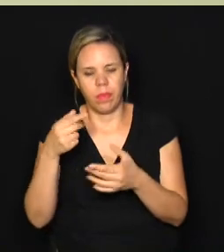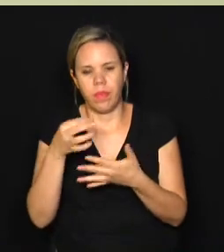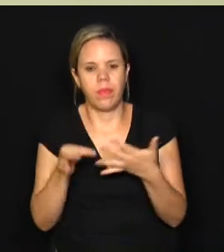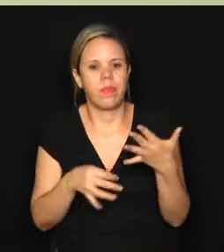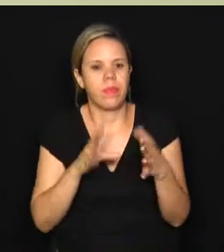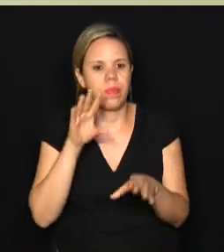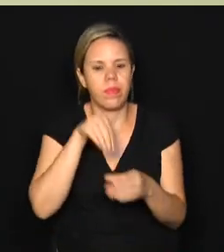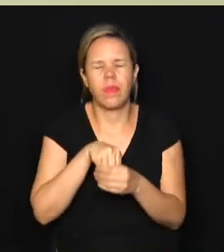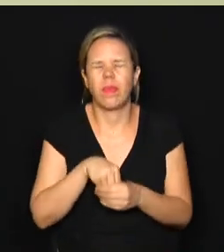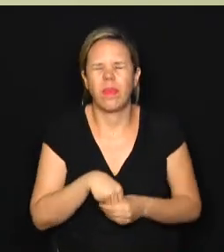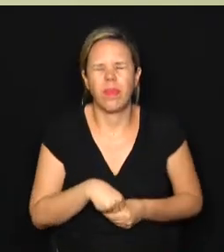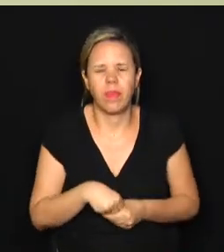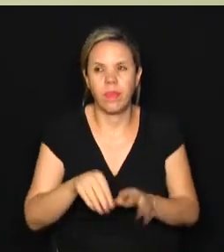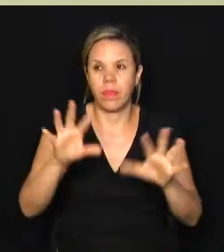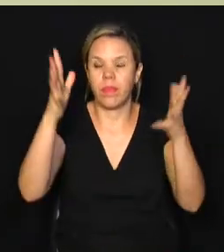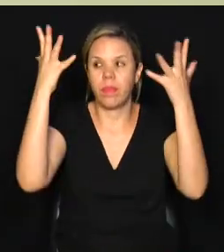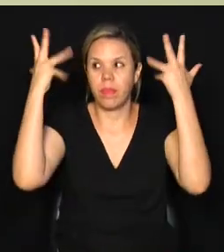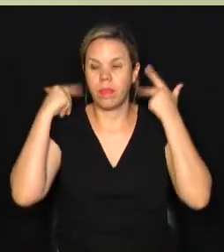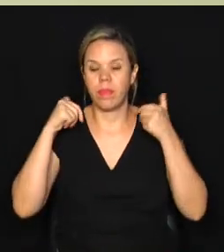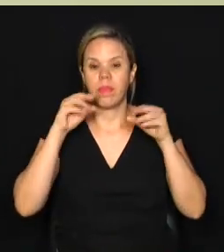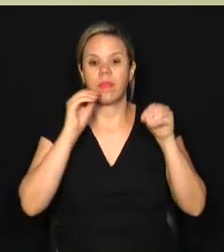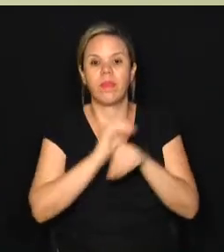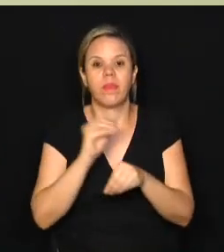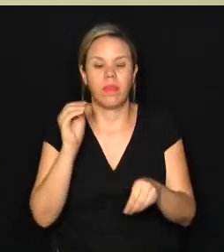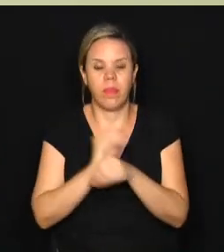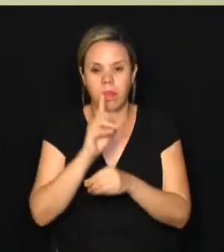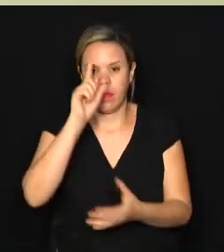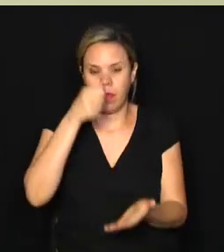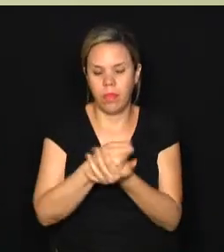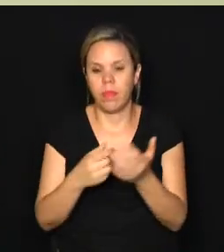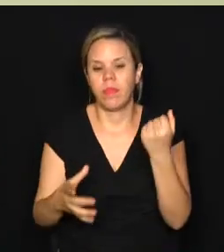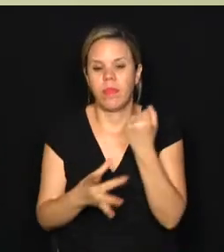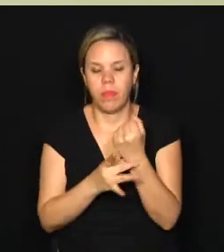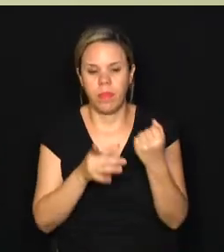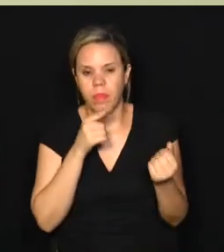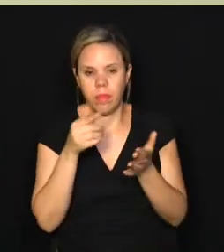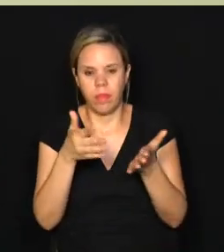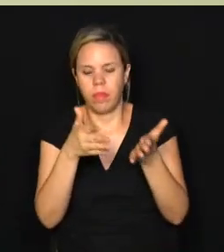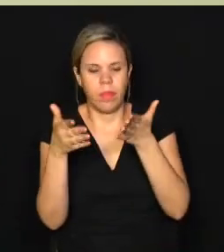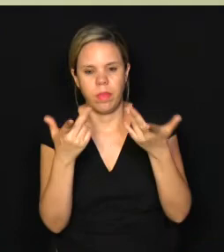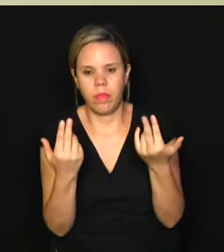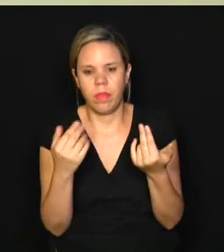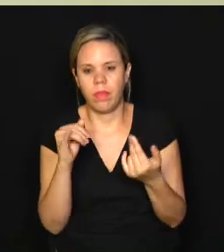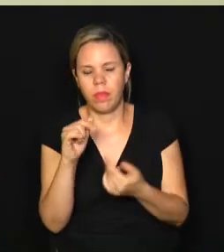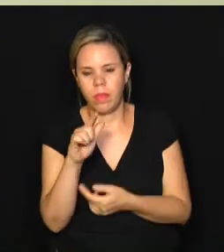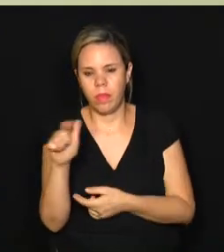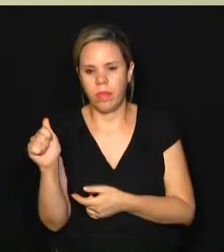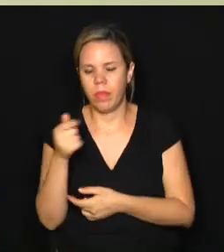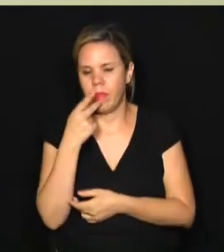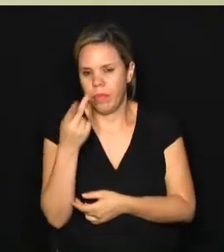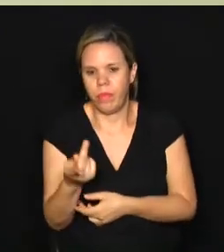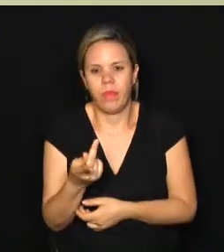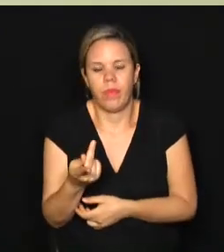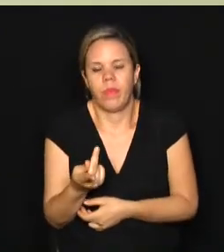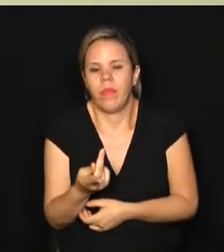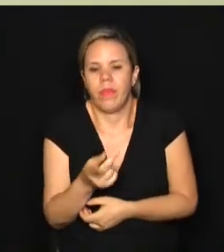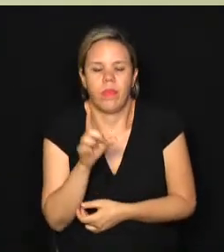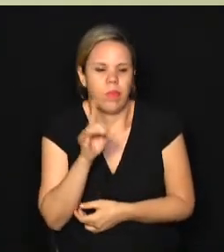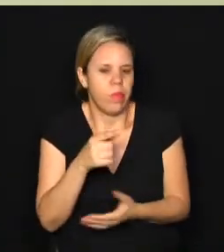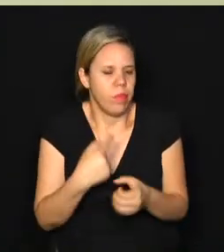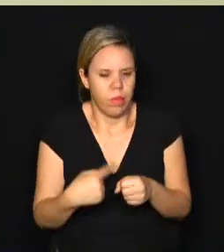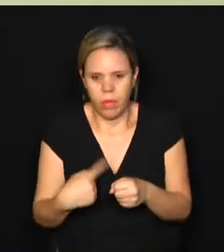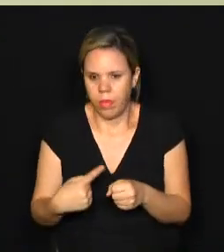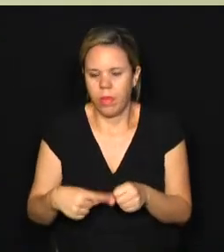integração da floresta para a manutenção e garantia da segurança hídrica, e como a Isabela falou, a gente está falando numa escala que é não só regional, mas